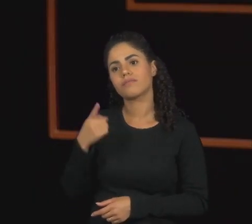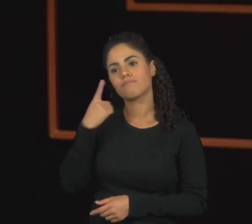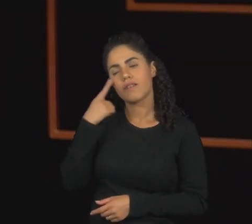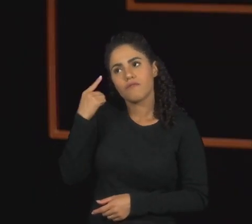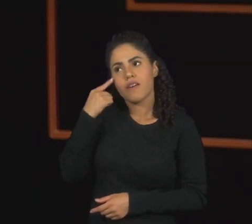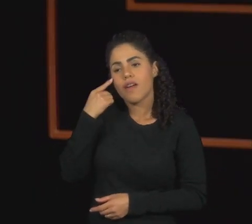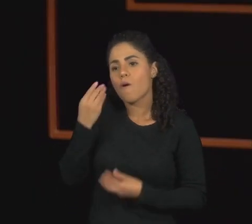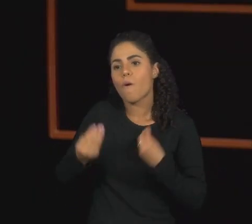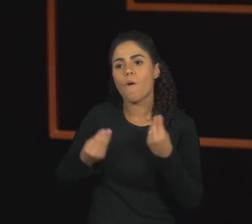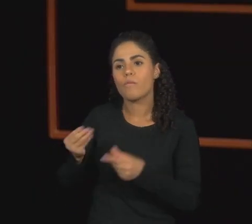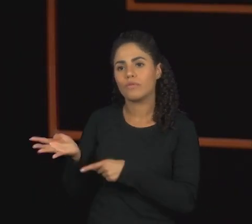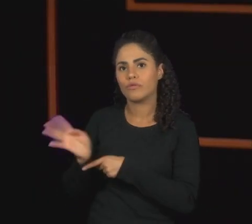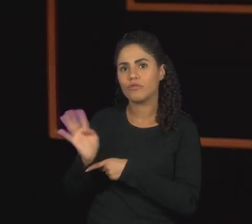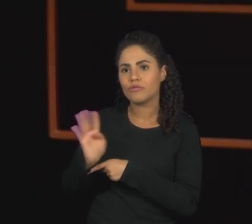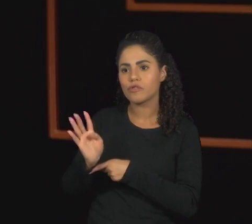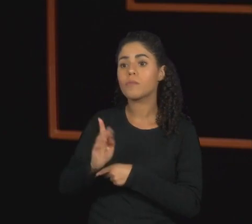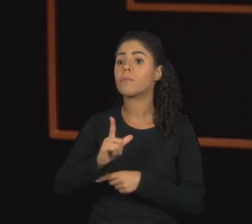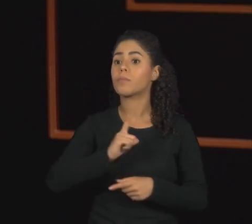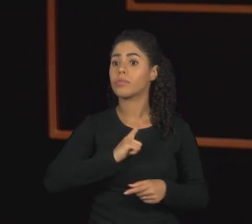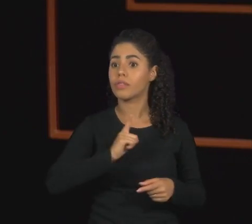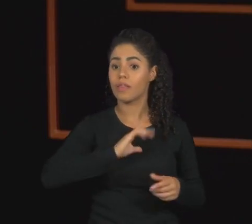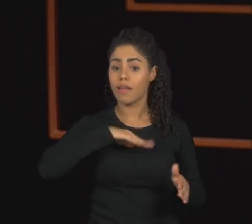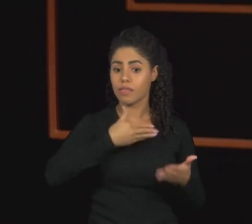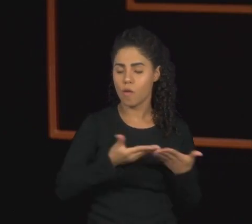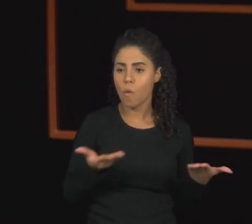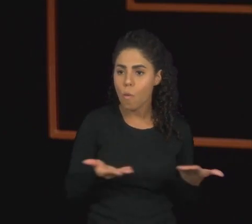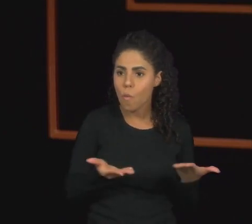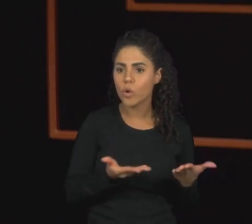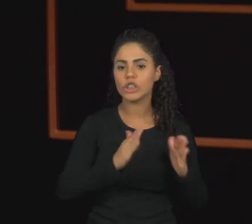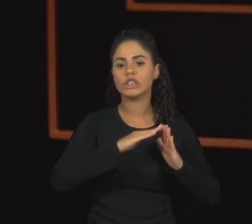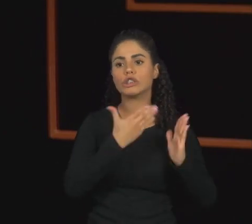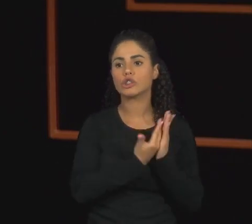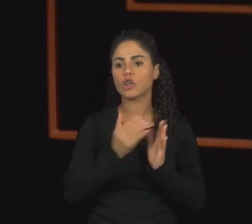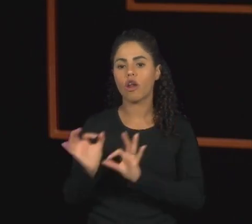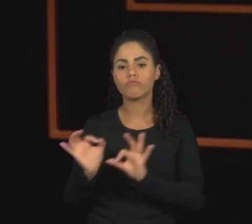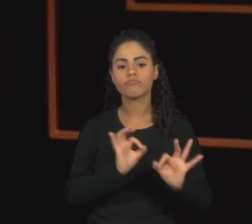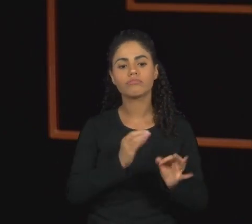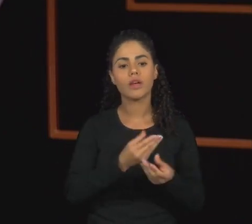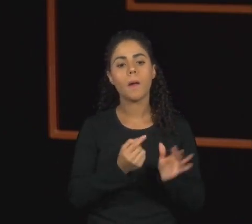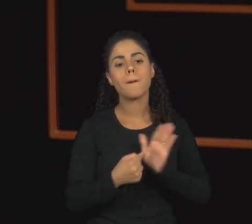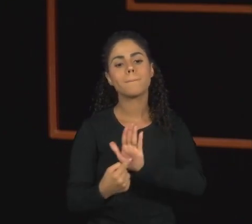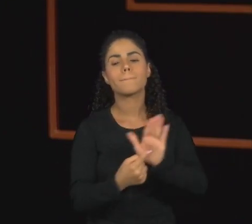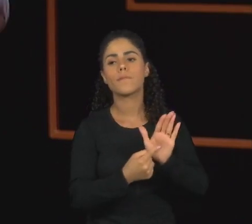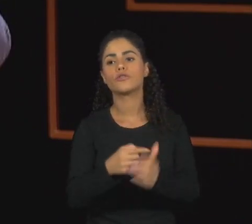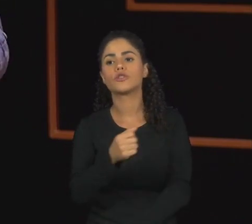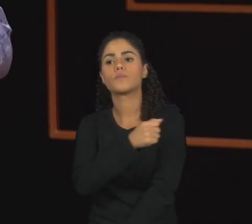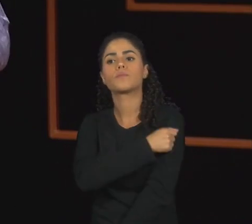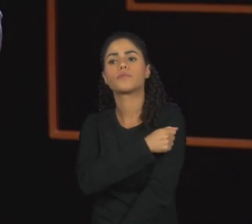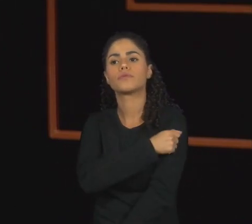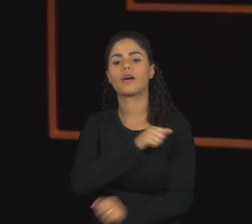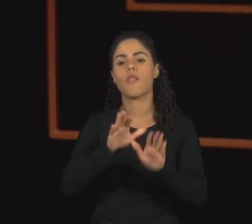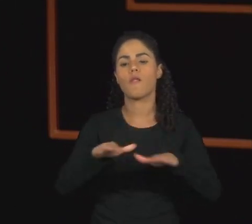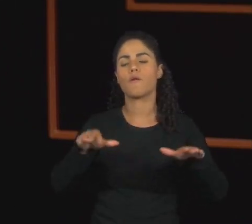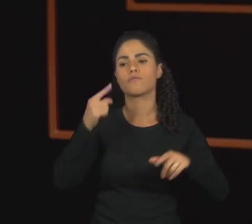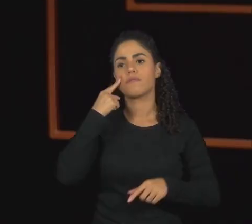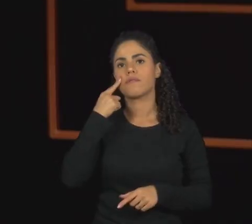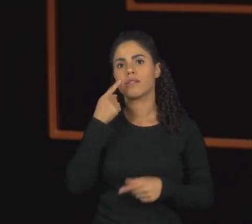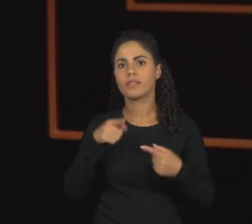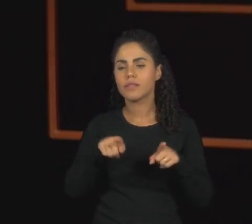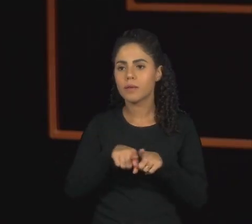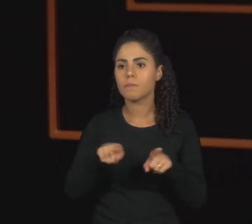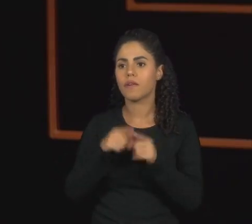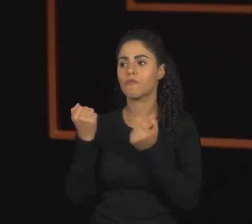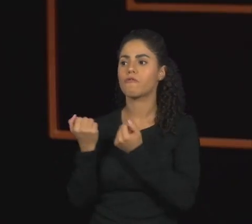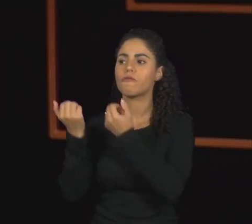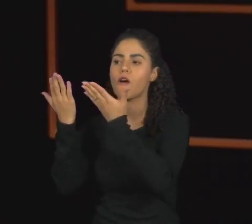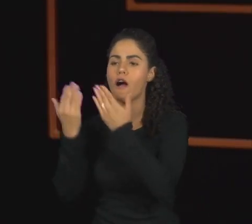feito esse filme. Ele passa em escolas até hoje, ele passa nos assentamentos do MST, ele passa no